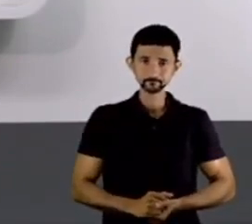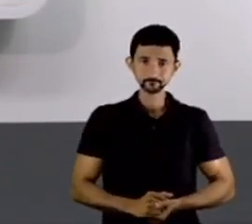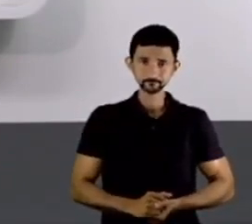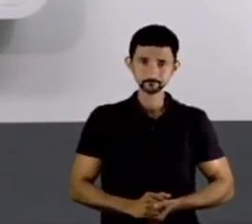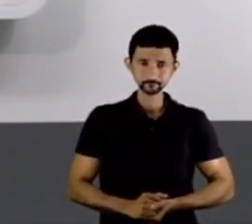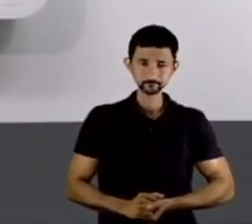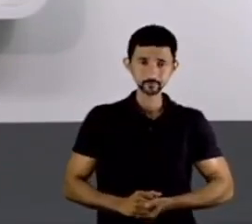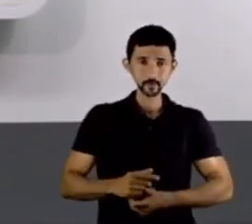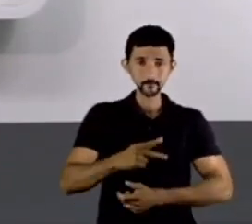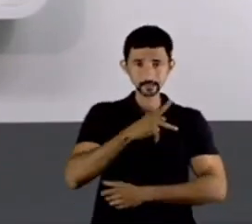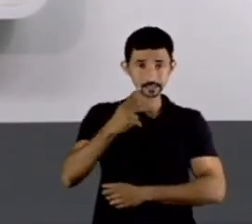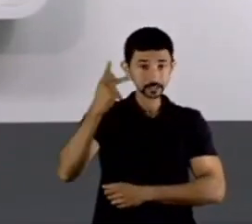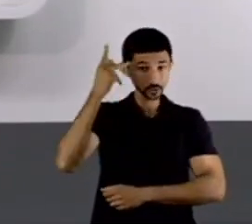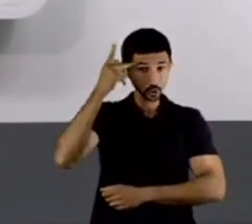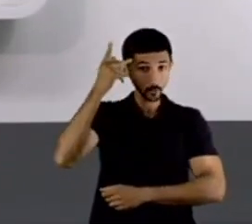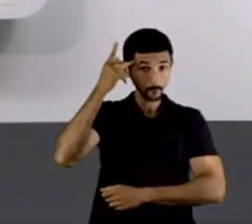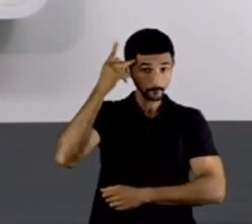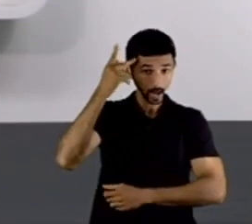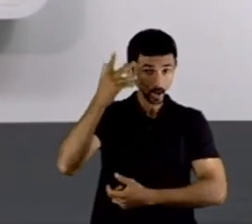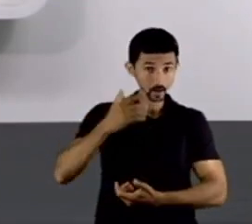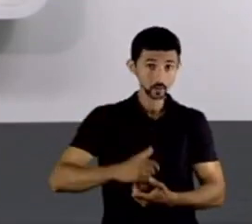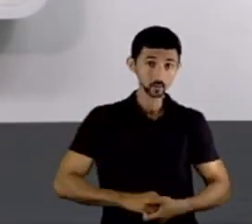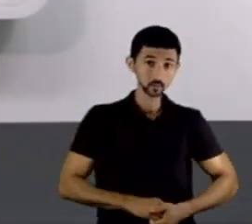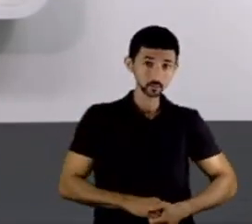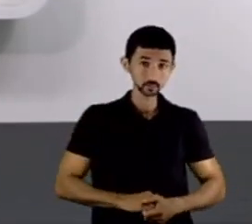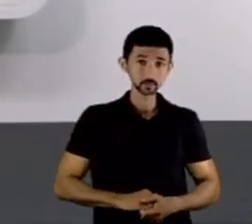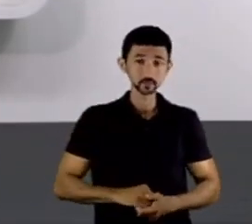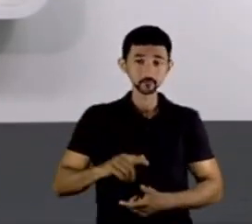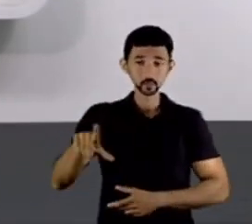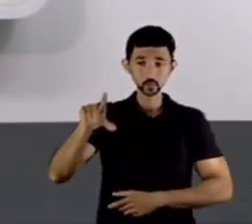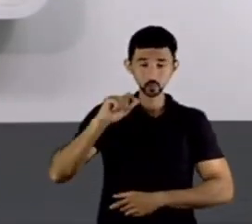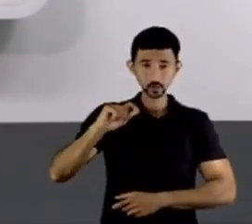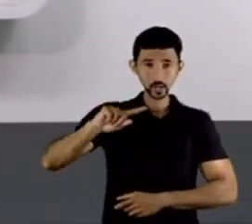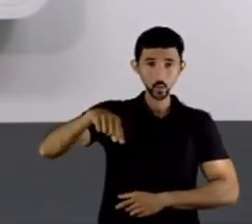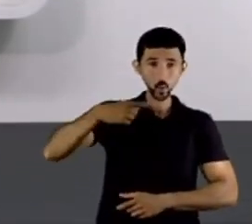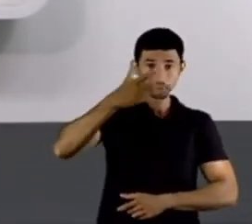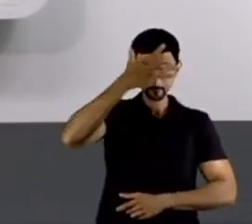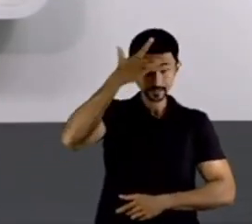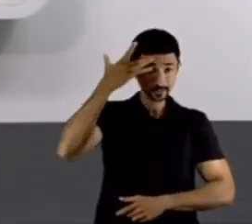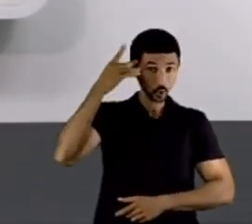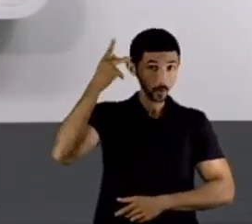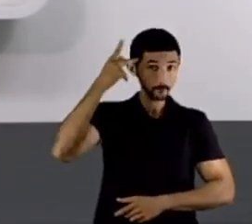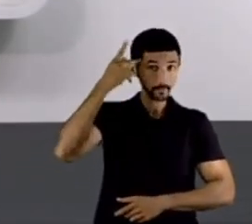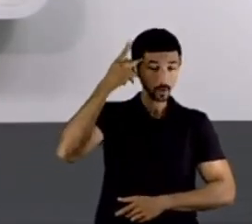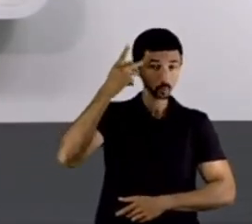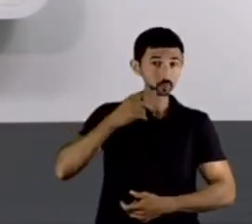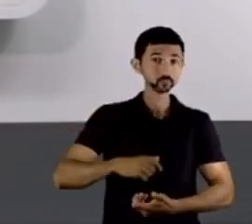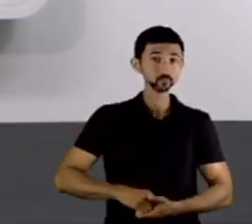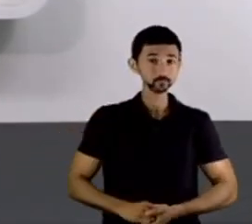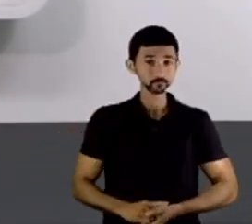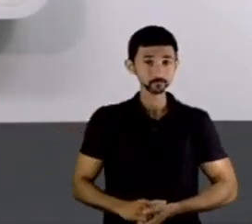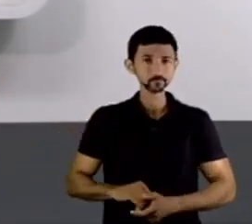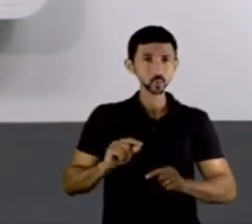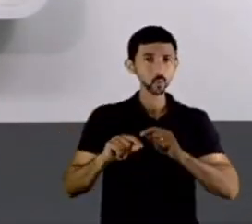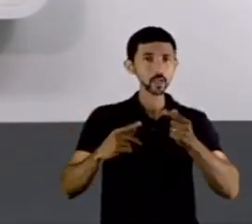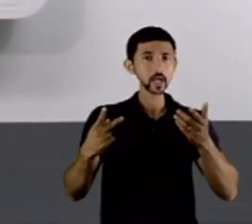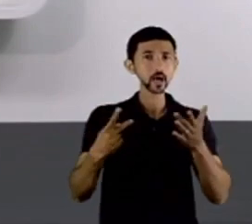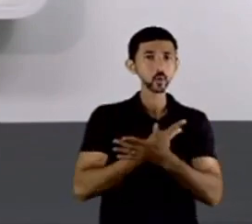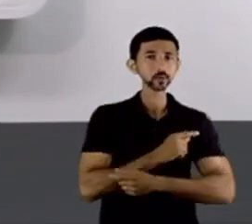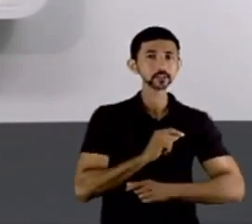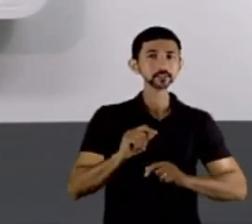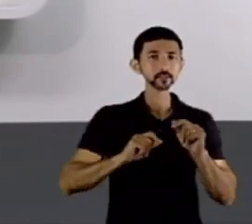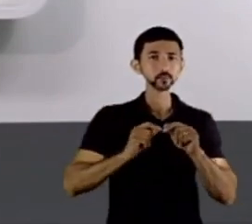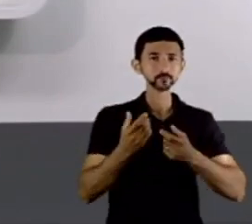era de São Paulo e foi indicado um outro paulista, o que aconteceria? O presidente